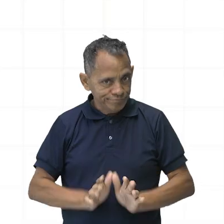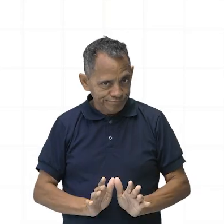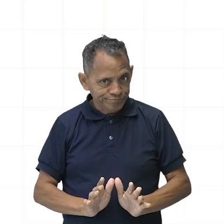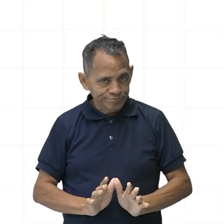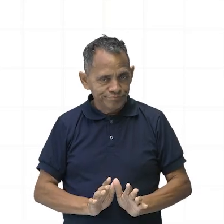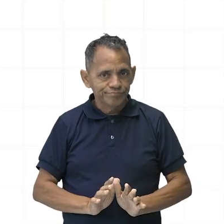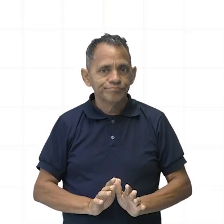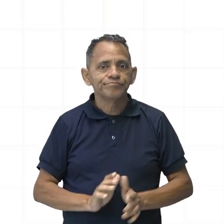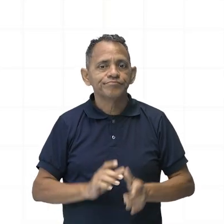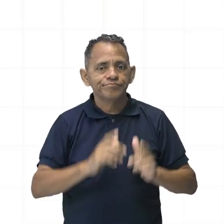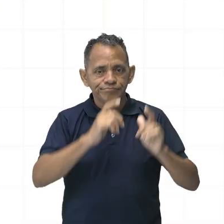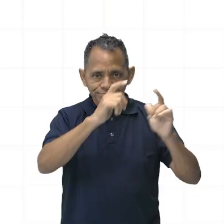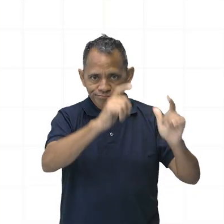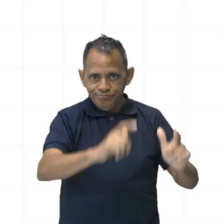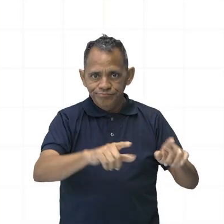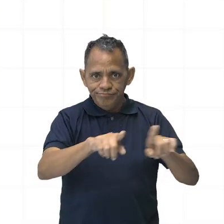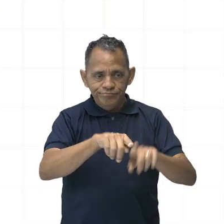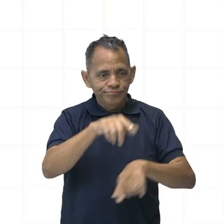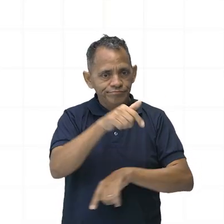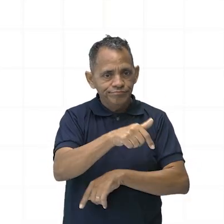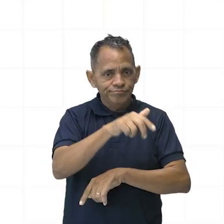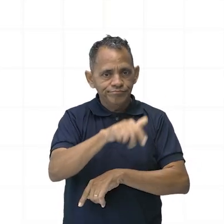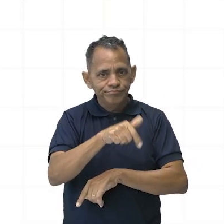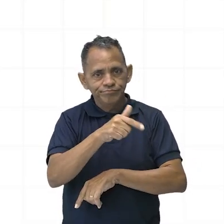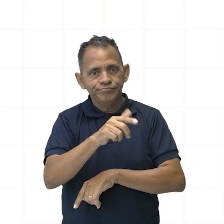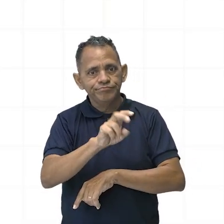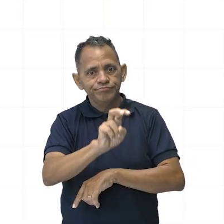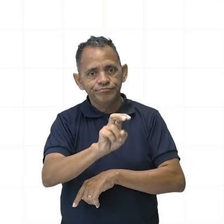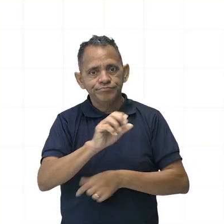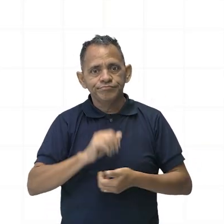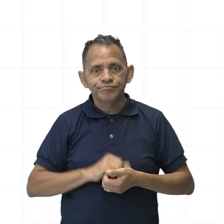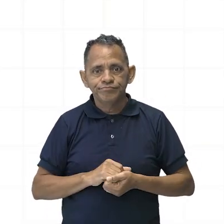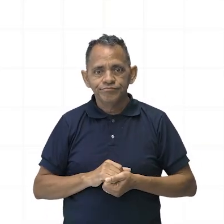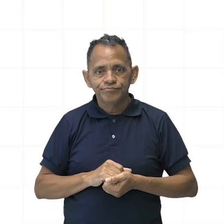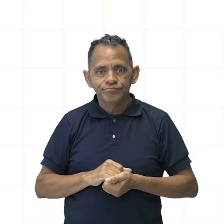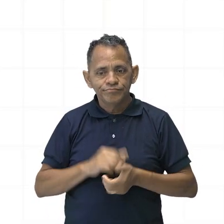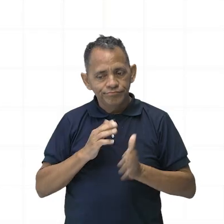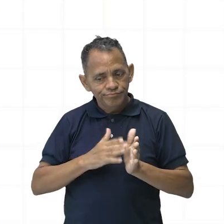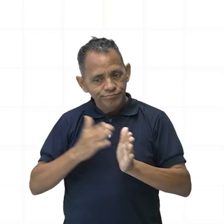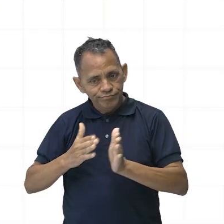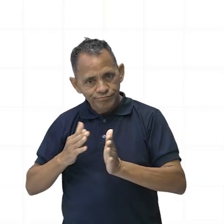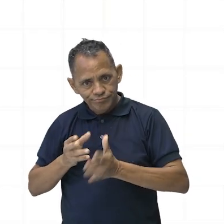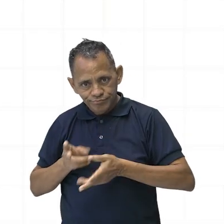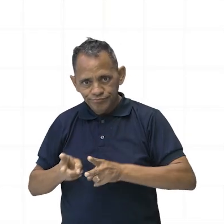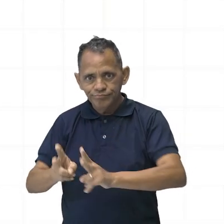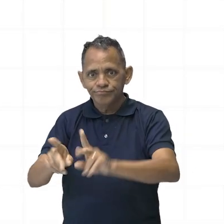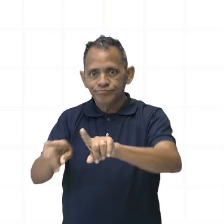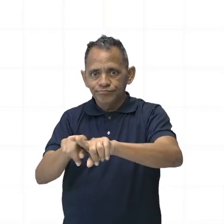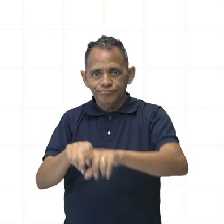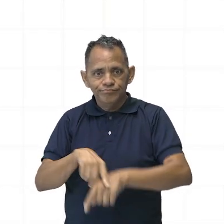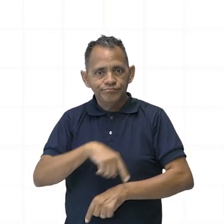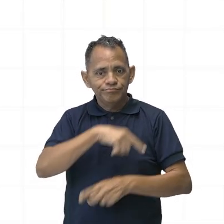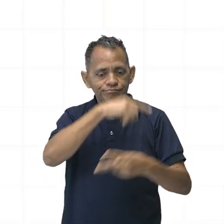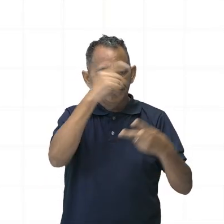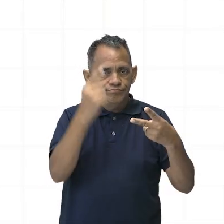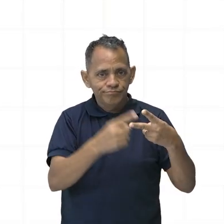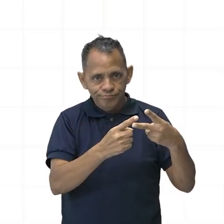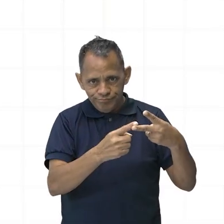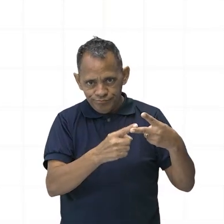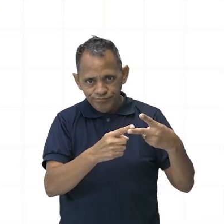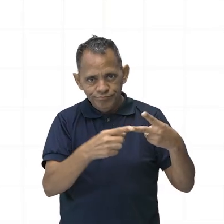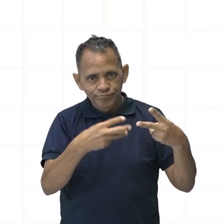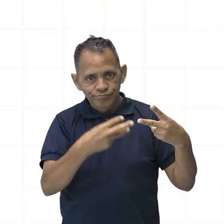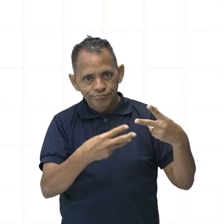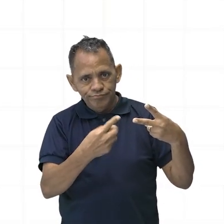7,5%. Então, os nascimentos nessa maternidade é de 7,5%. E assim sucessivamente. Aqui,